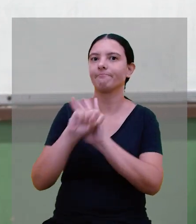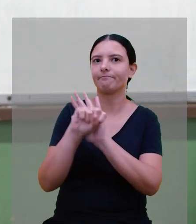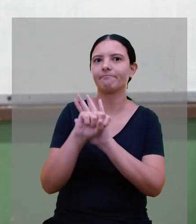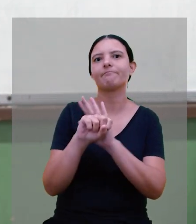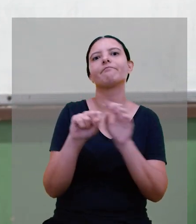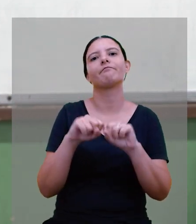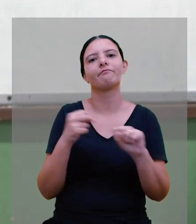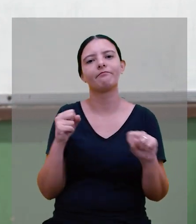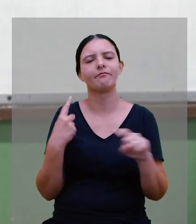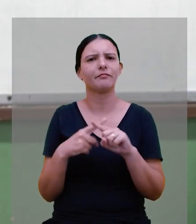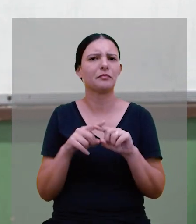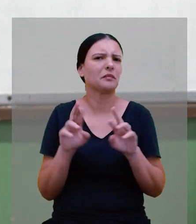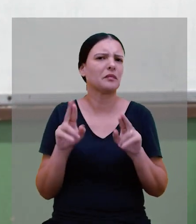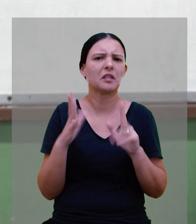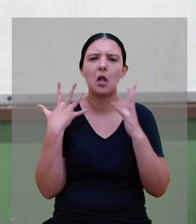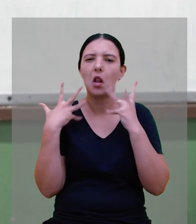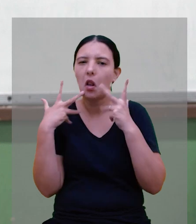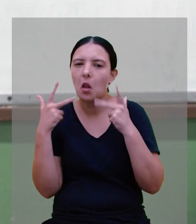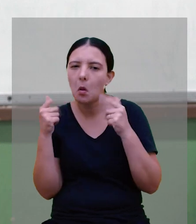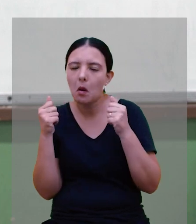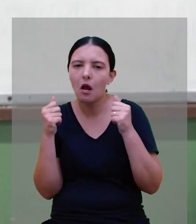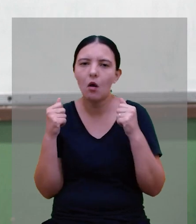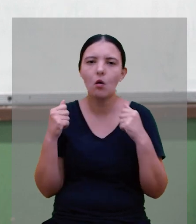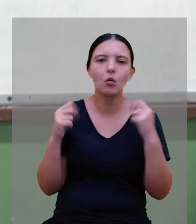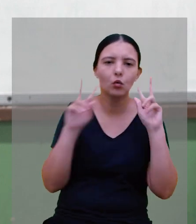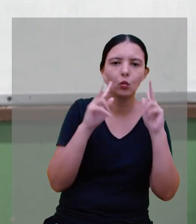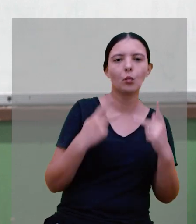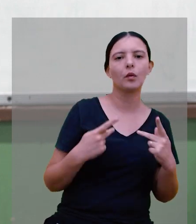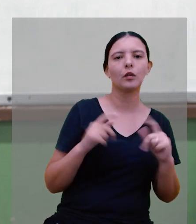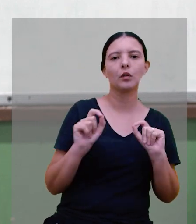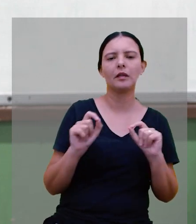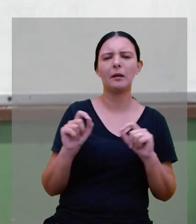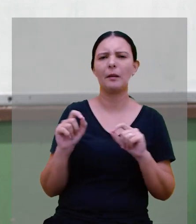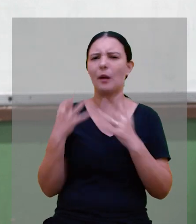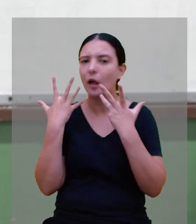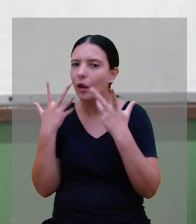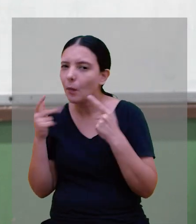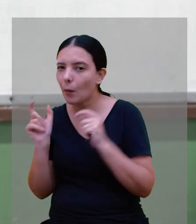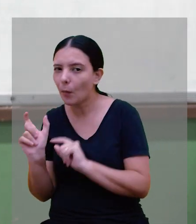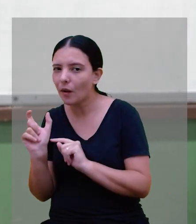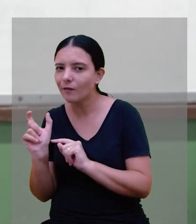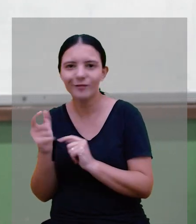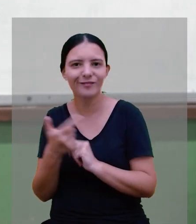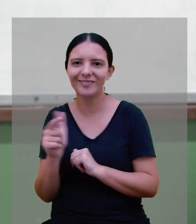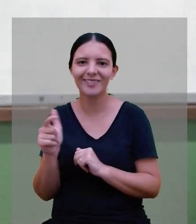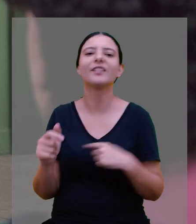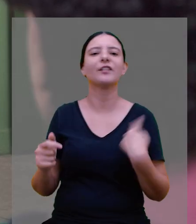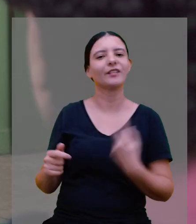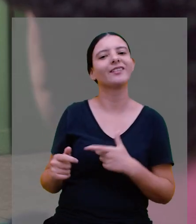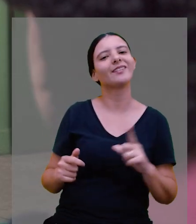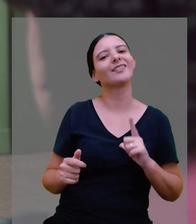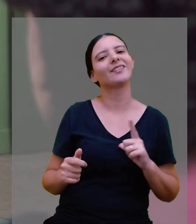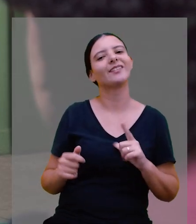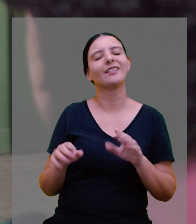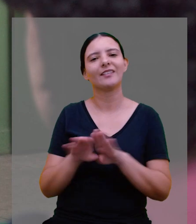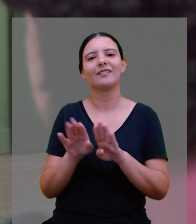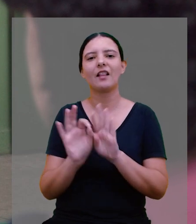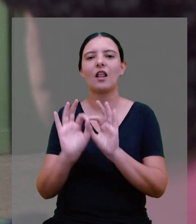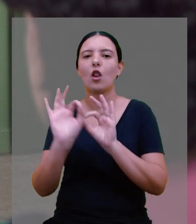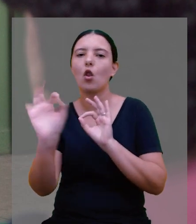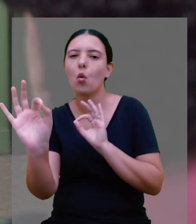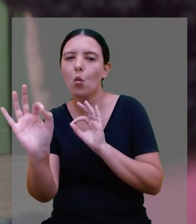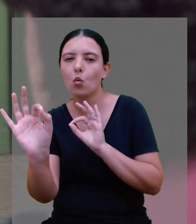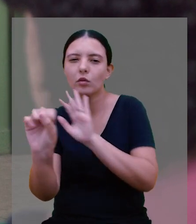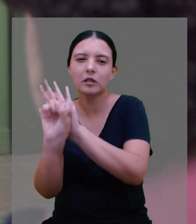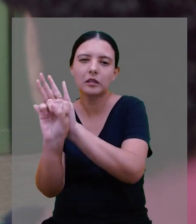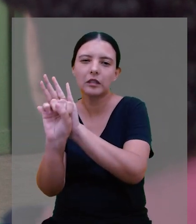que diferencia a gente do bicho? A palavra. Né? O bicho não tem palavra, e a gente tem. Então a gente pode simbolizar o que está longe, a gente